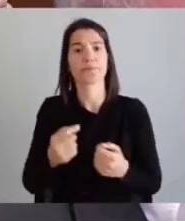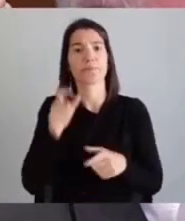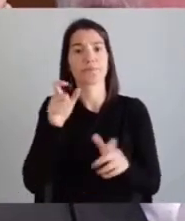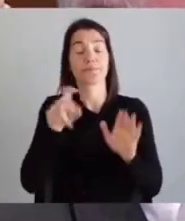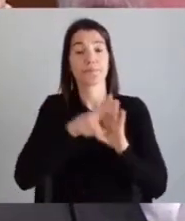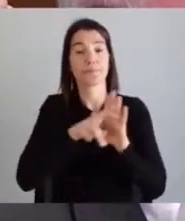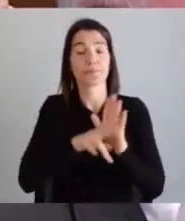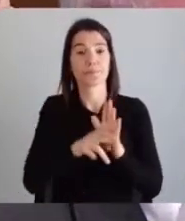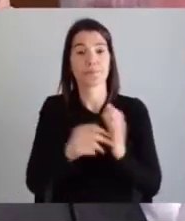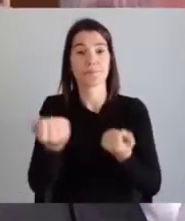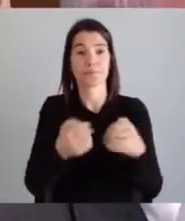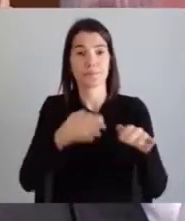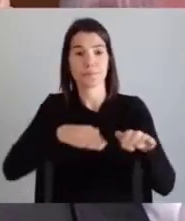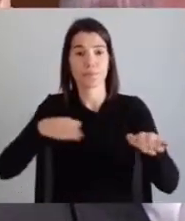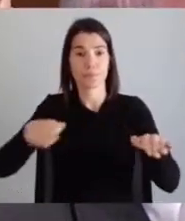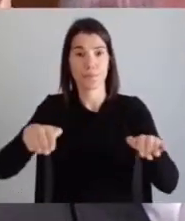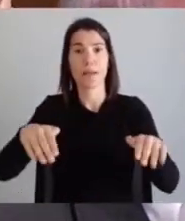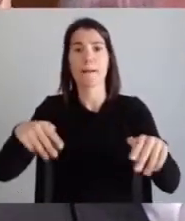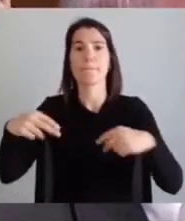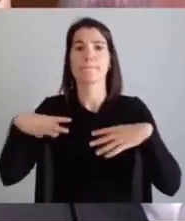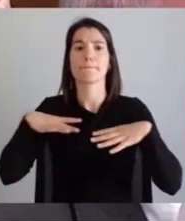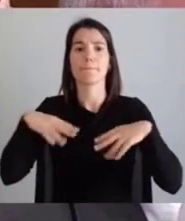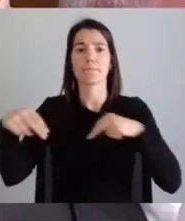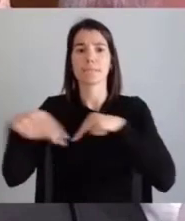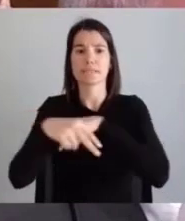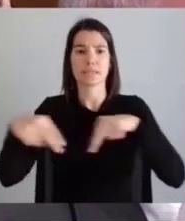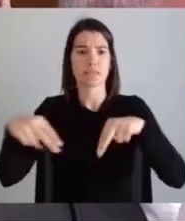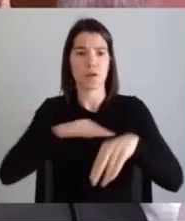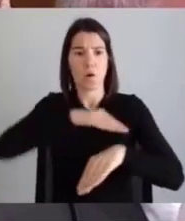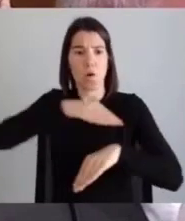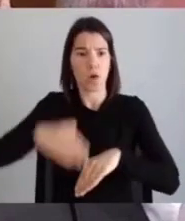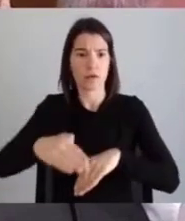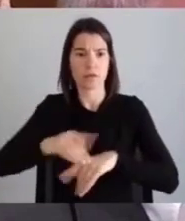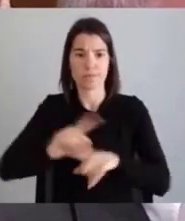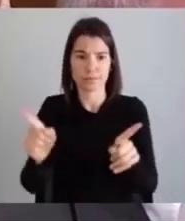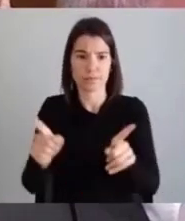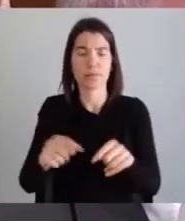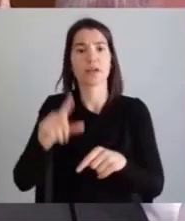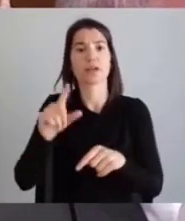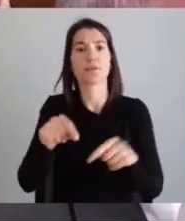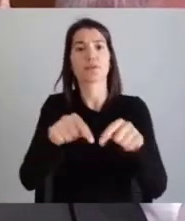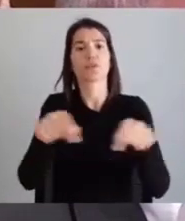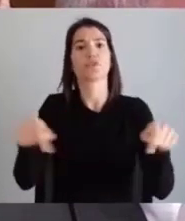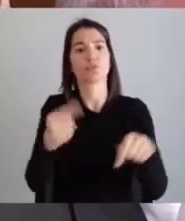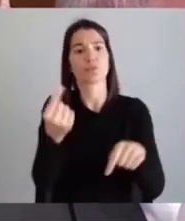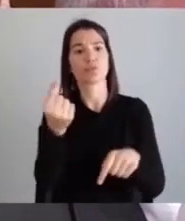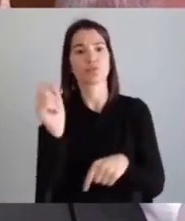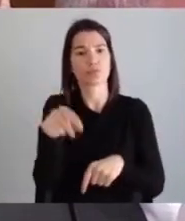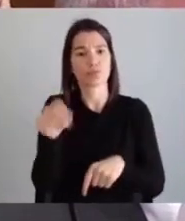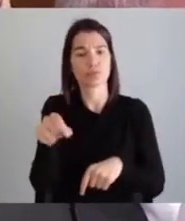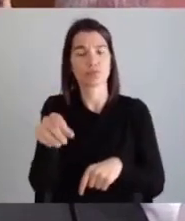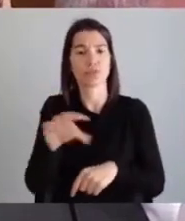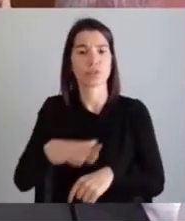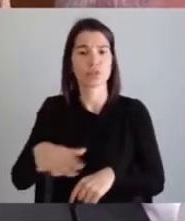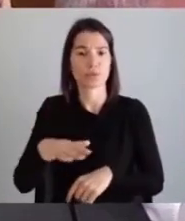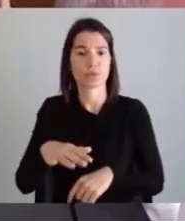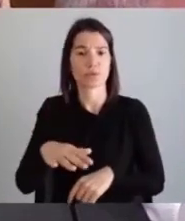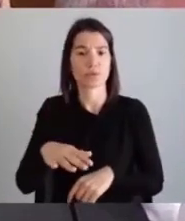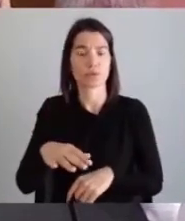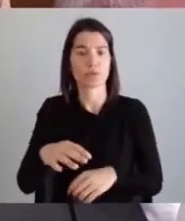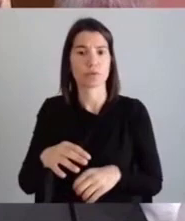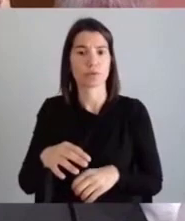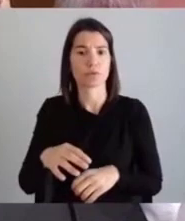passeios, optando pela criação de espaços tarifados em zonas e criação de zonas